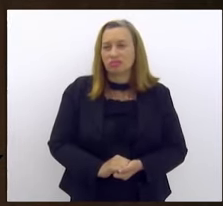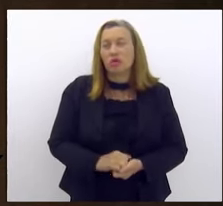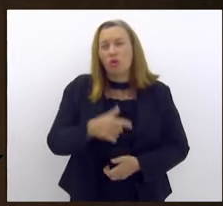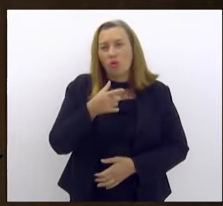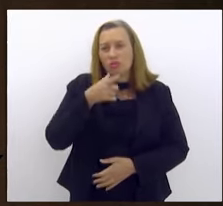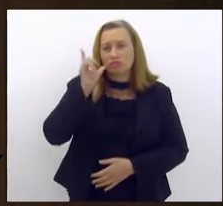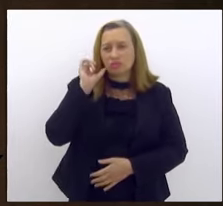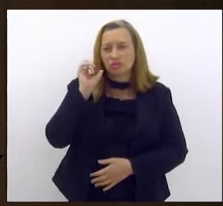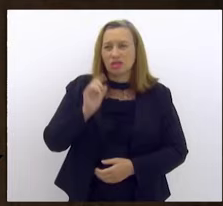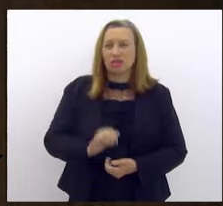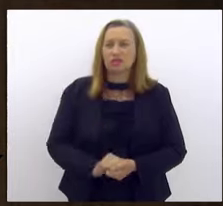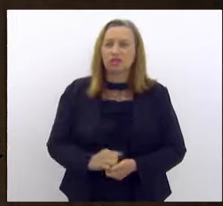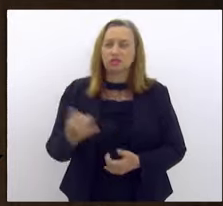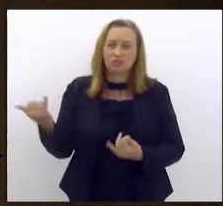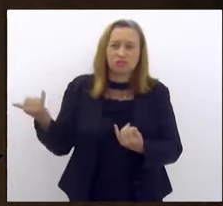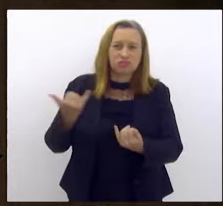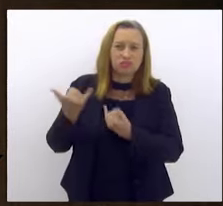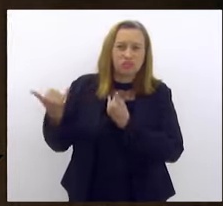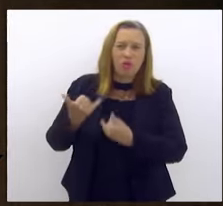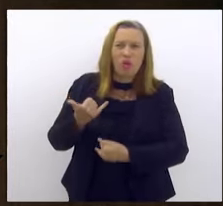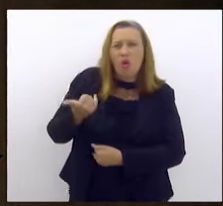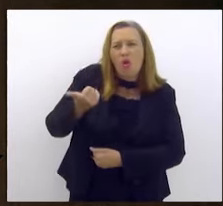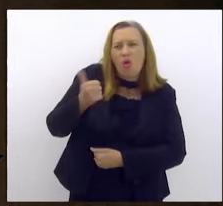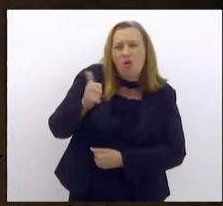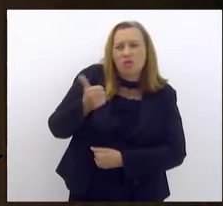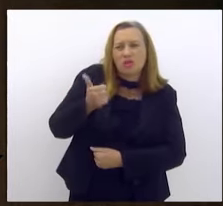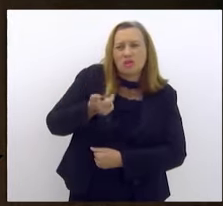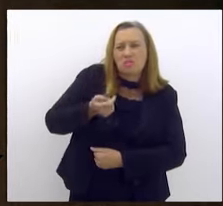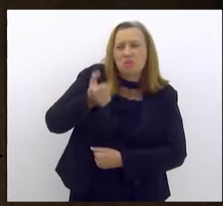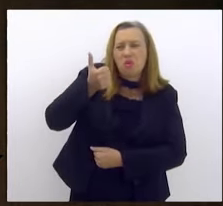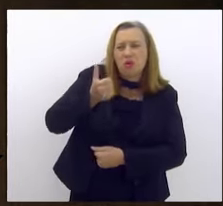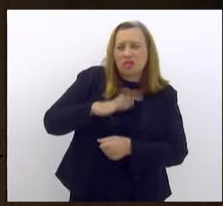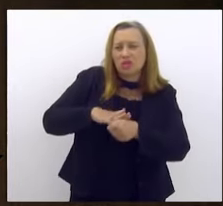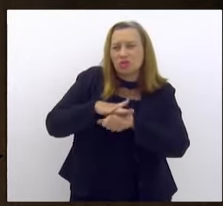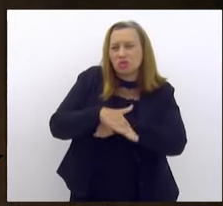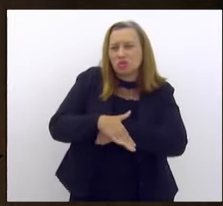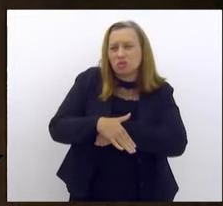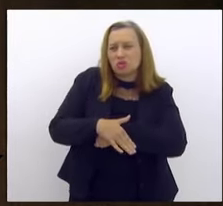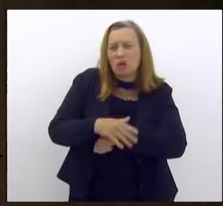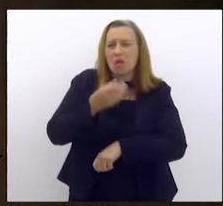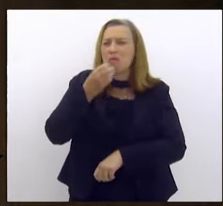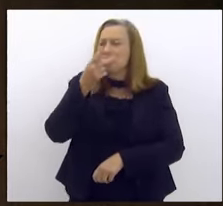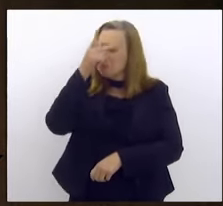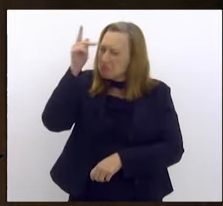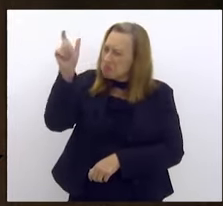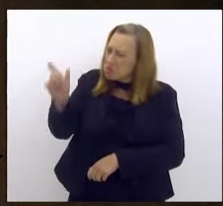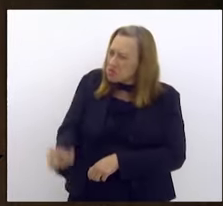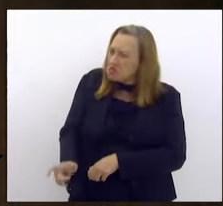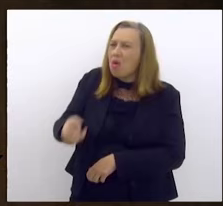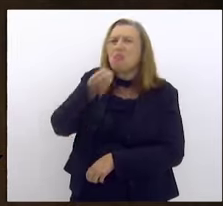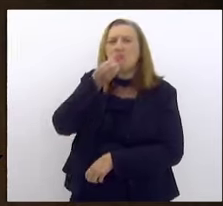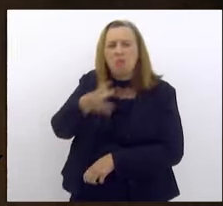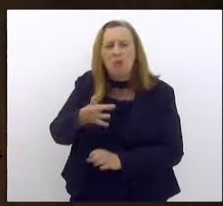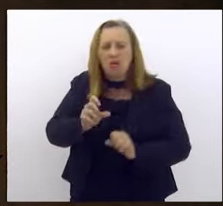Ontem, recebi essa notícia, 11h30, deputado Amorim. Uma pessoa do bem, uma pessoa que sempre se dedicou, que dedicou a vida